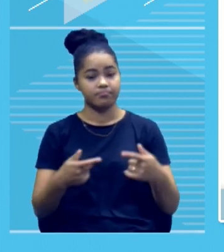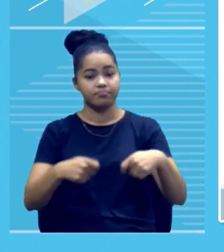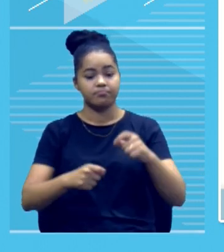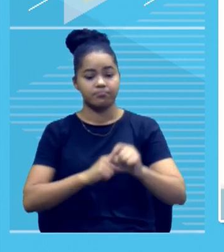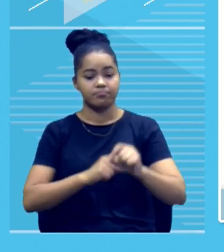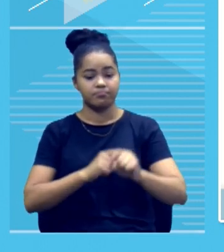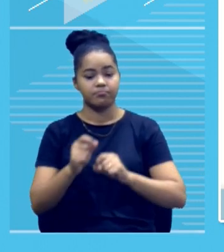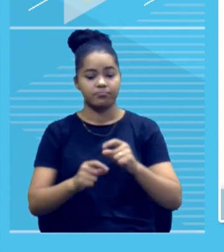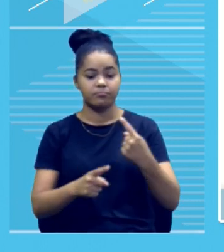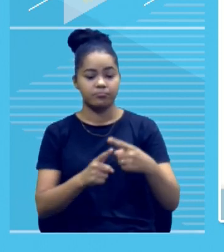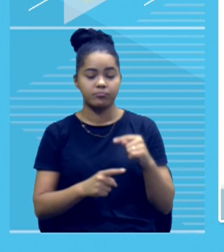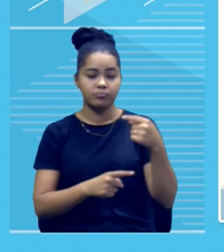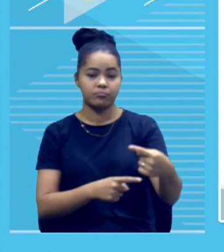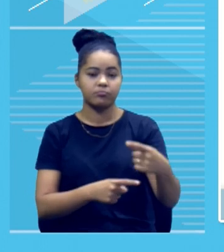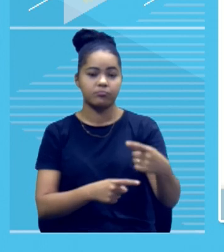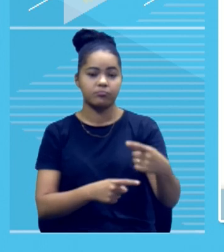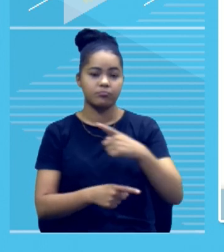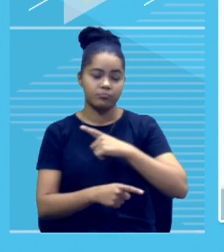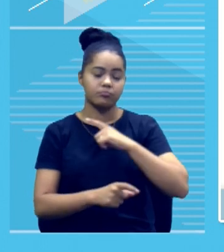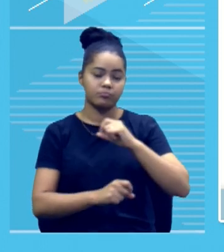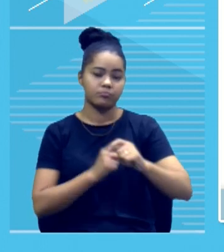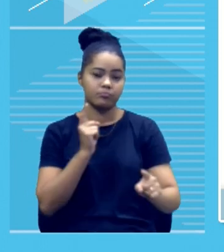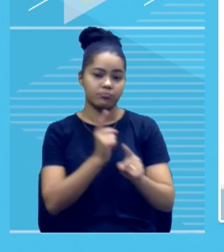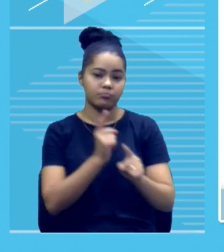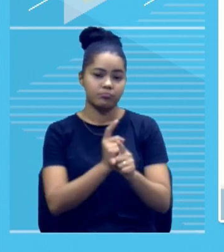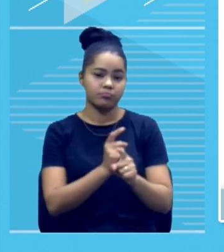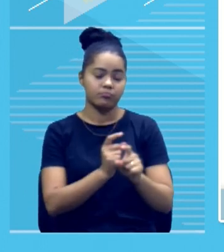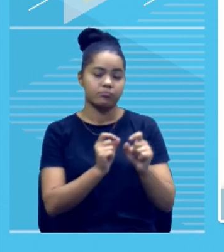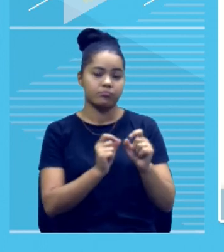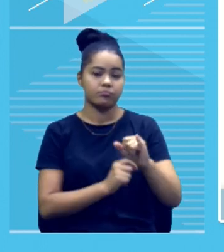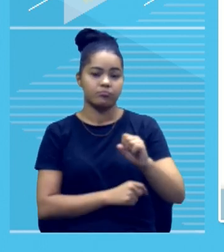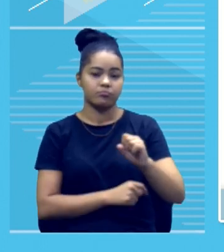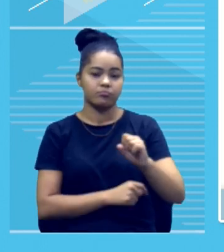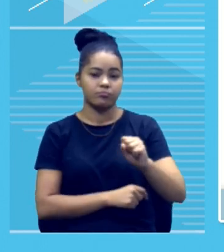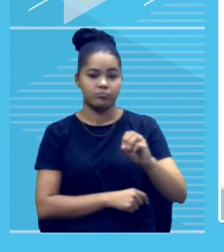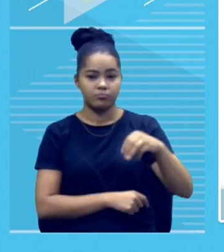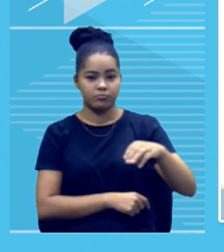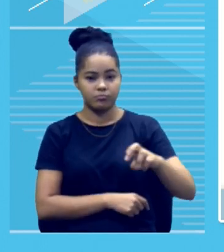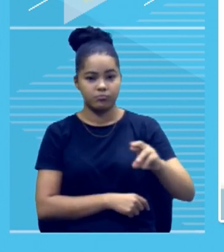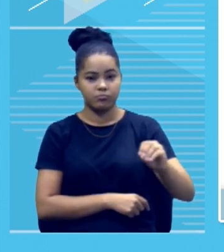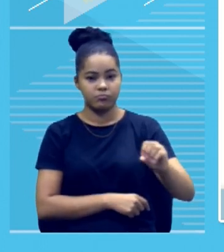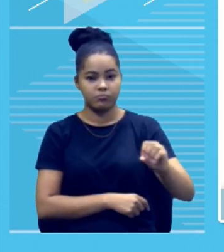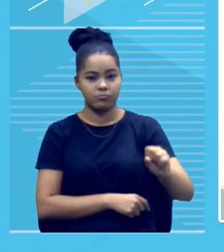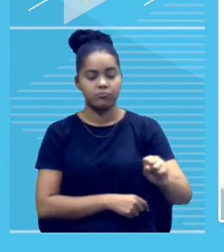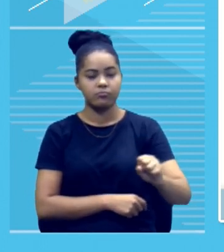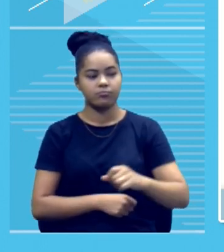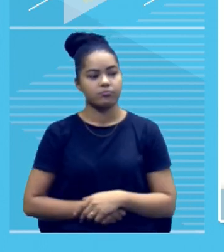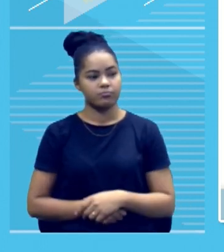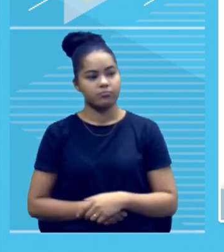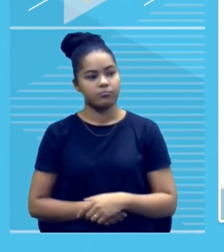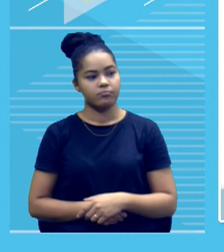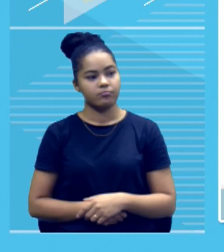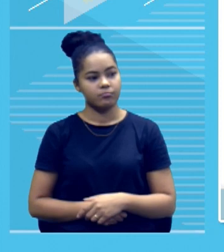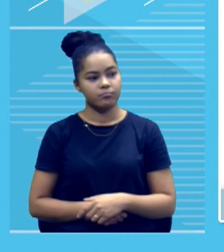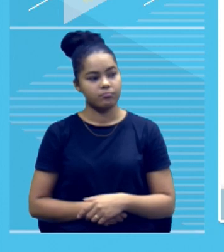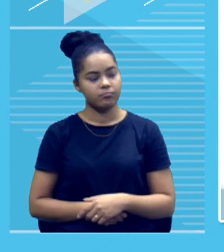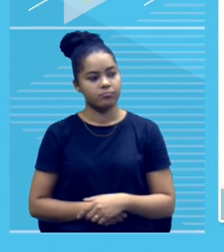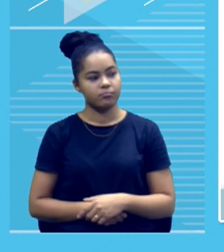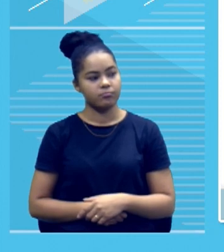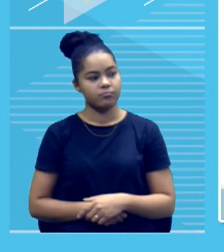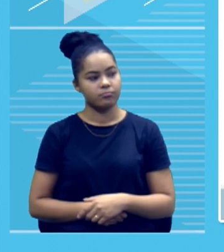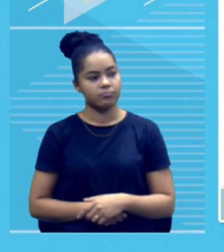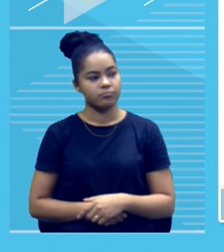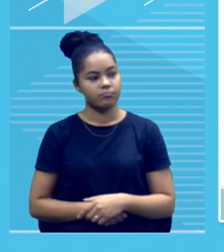de isômeros inativos, são os que não desviam a luz polarizada. Mas nós vamos aprender isso aqui. Pessoal, e agora vem a